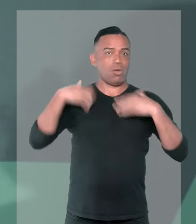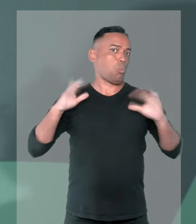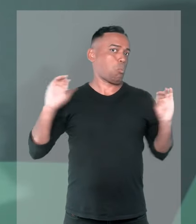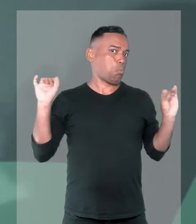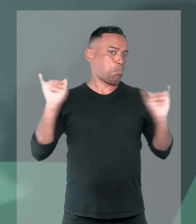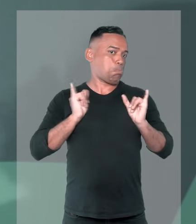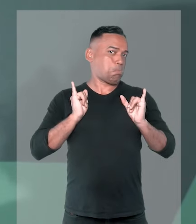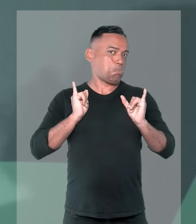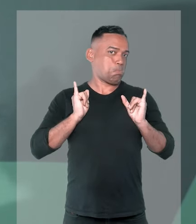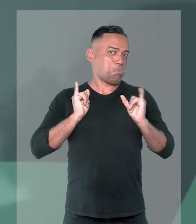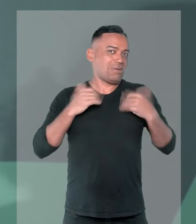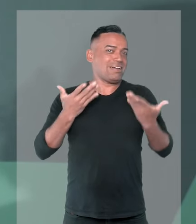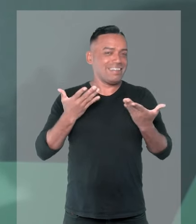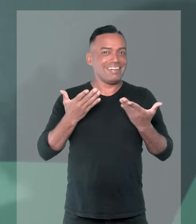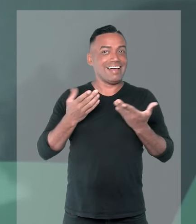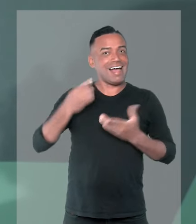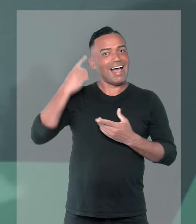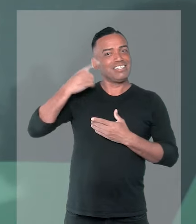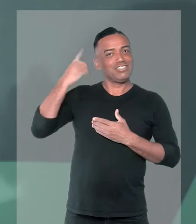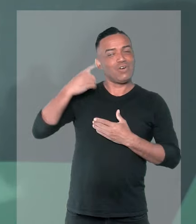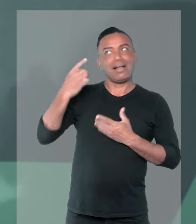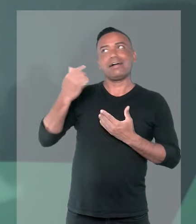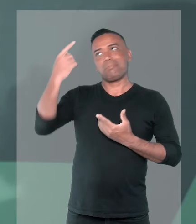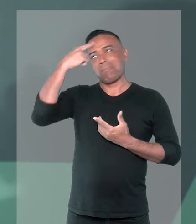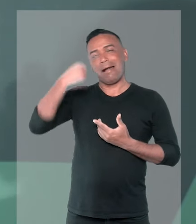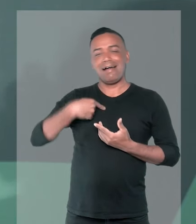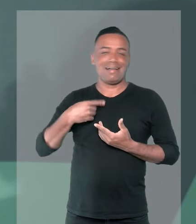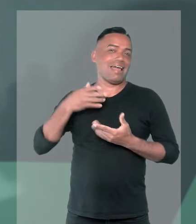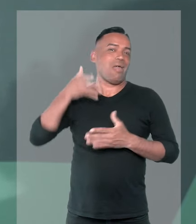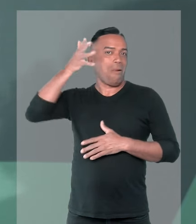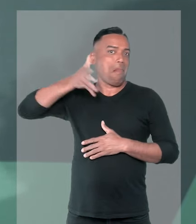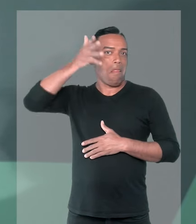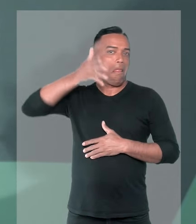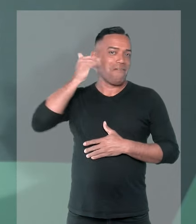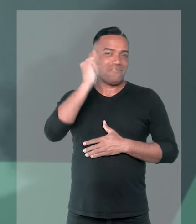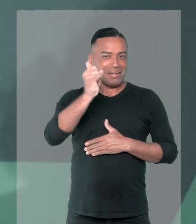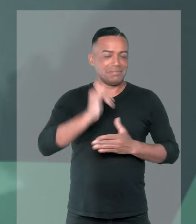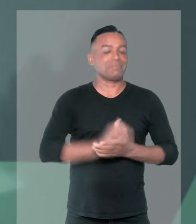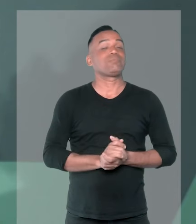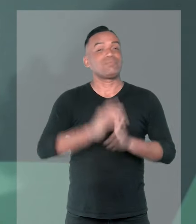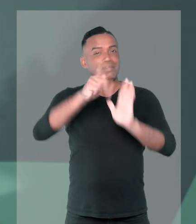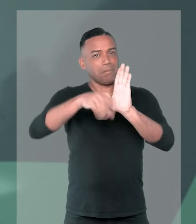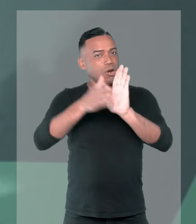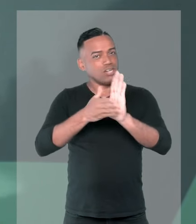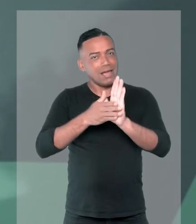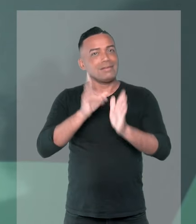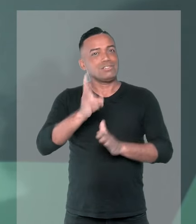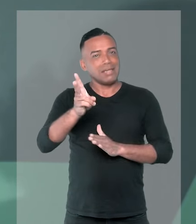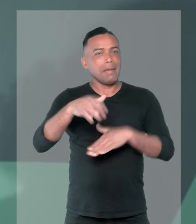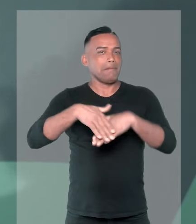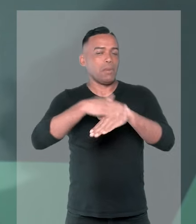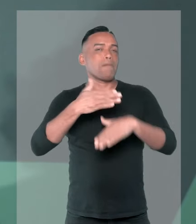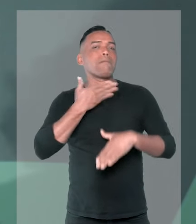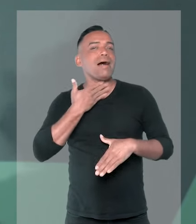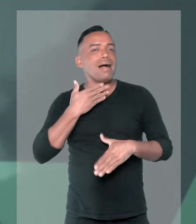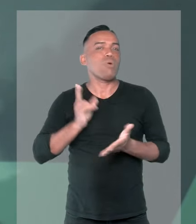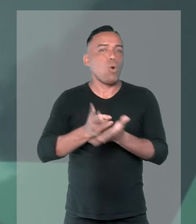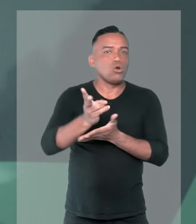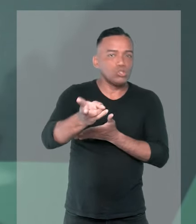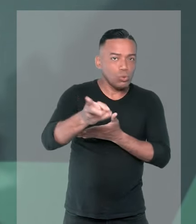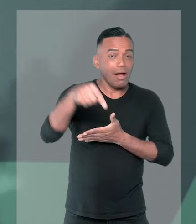eh esse é o advogado que manda falar essa porcaria que mais bem projeto continua até o final do ano aqui e